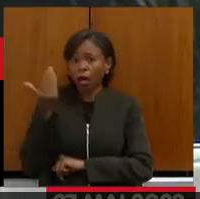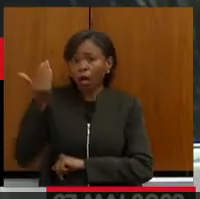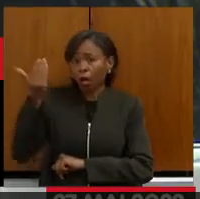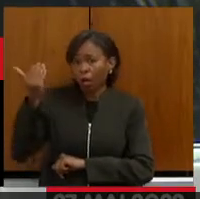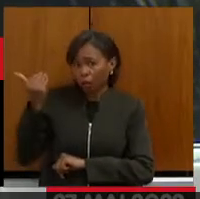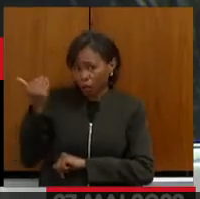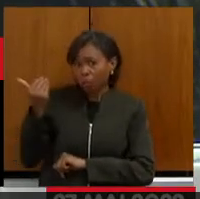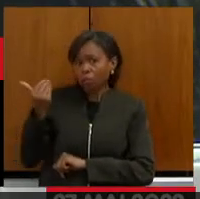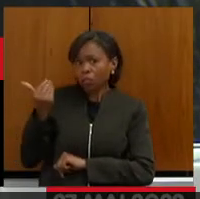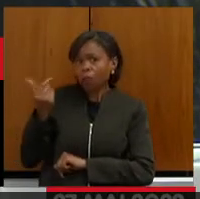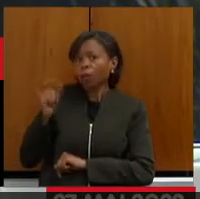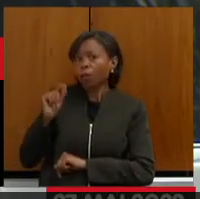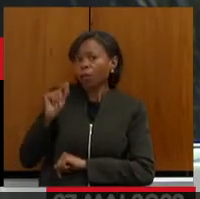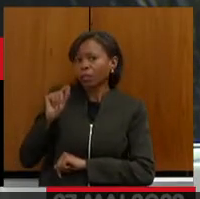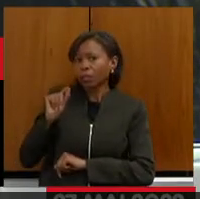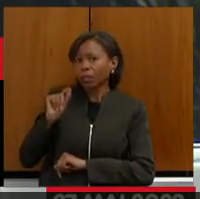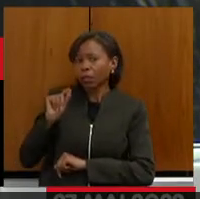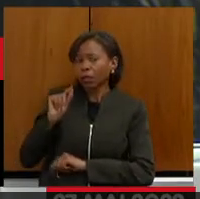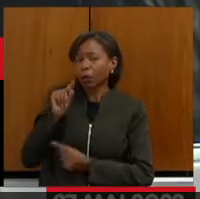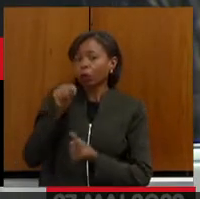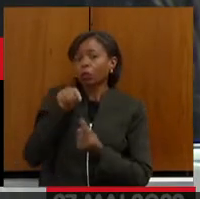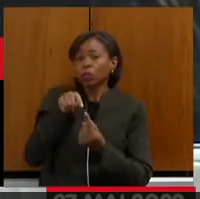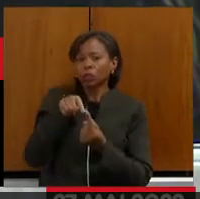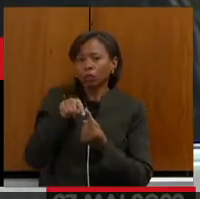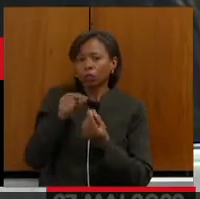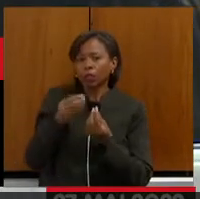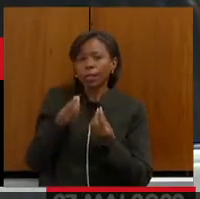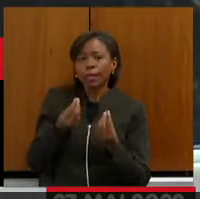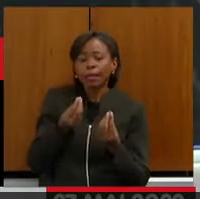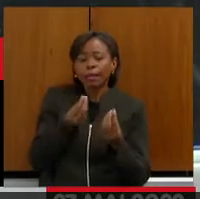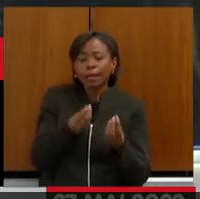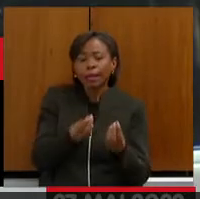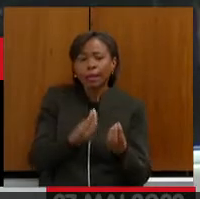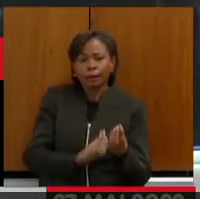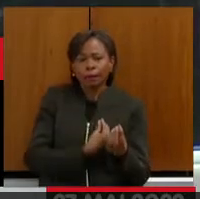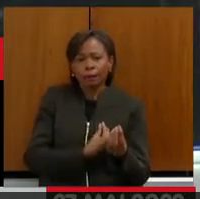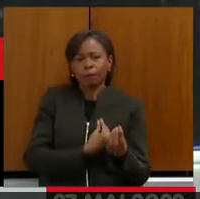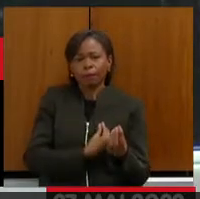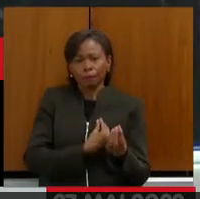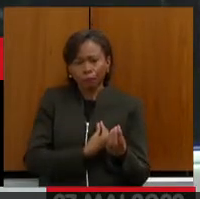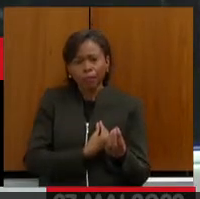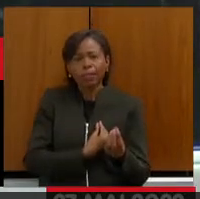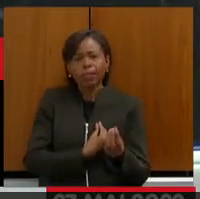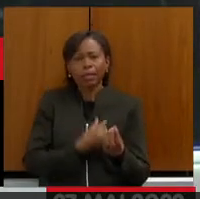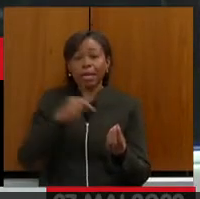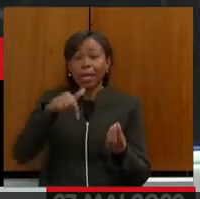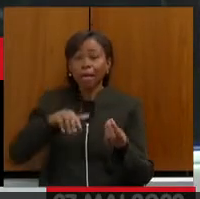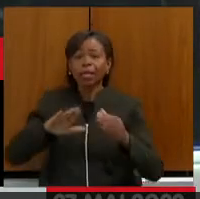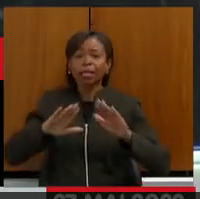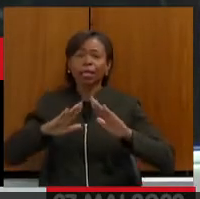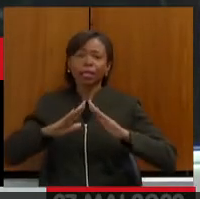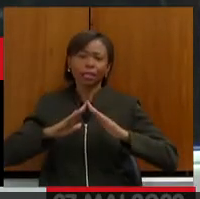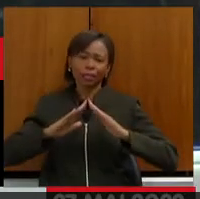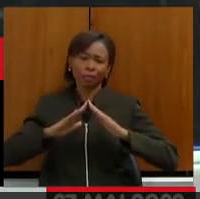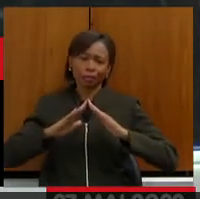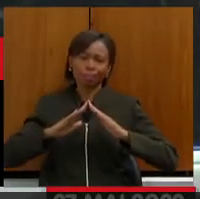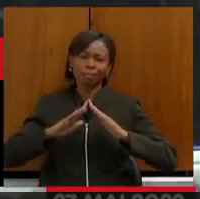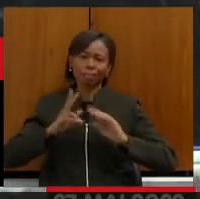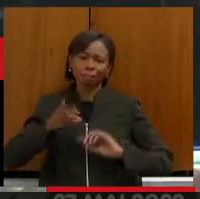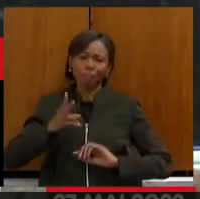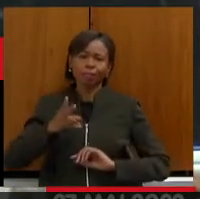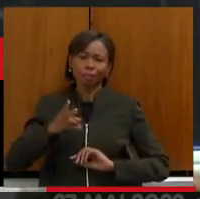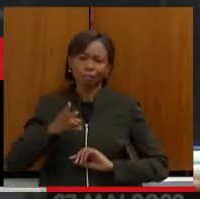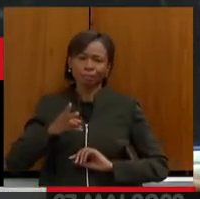principalmente para manter essa casa aqui nós sabemos quantas mulheres hoje estão aí na limpeza na organização